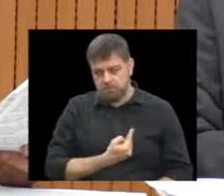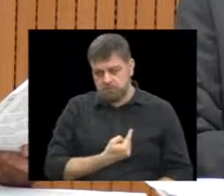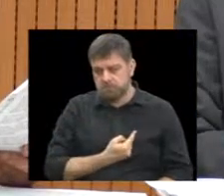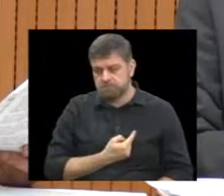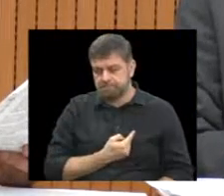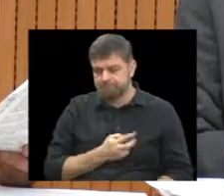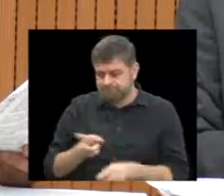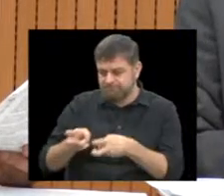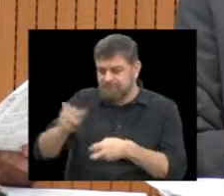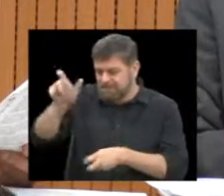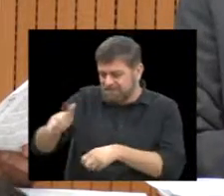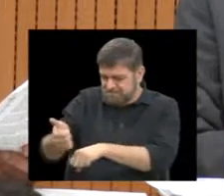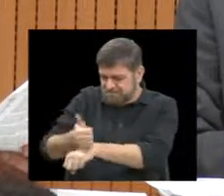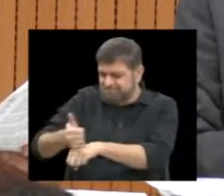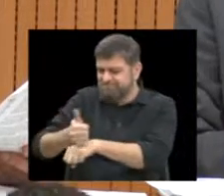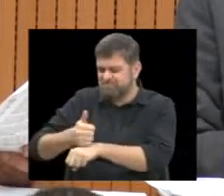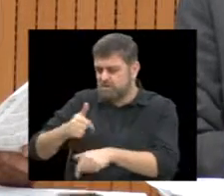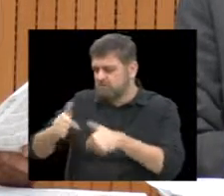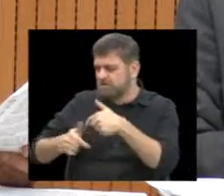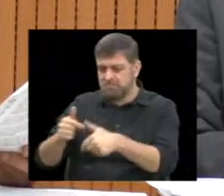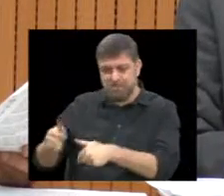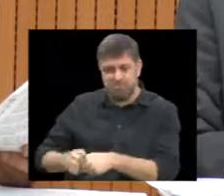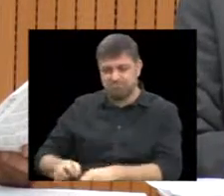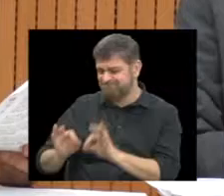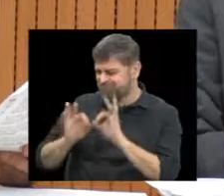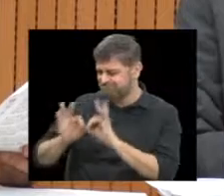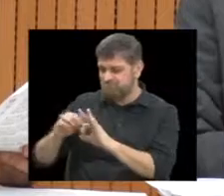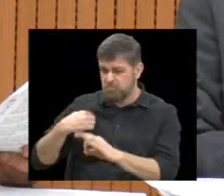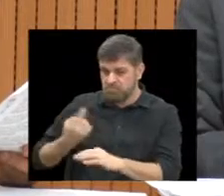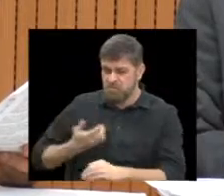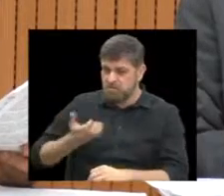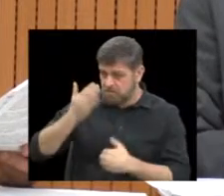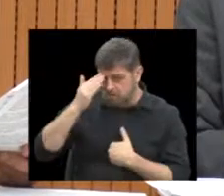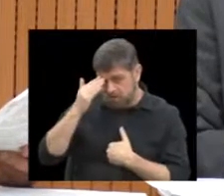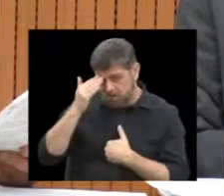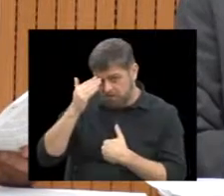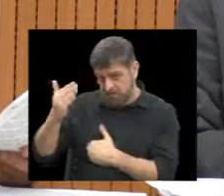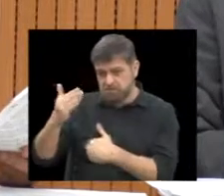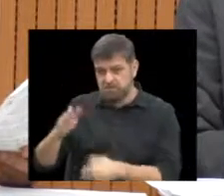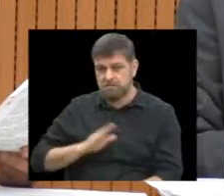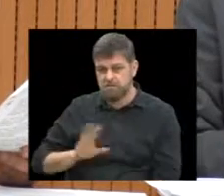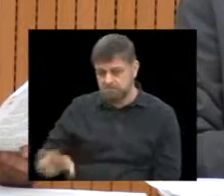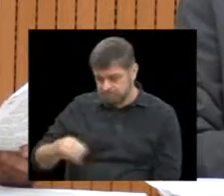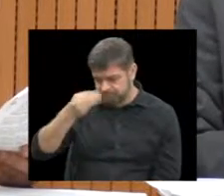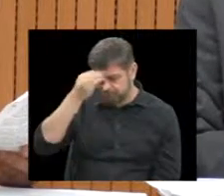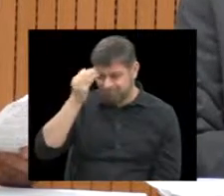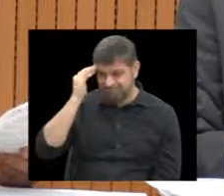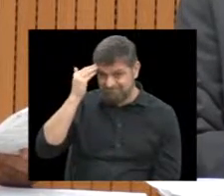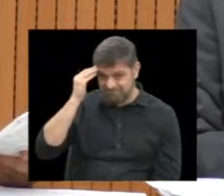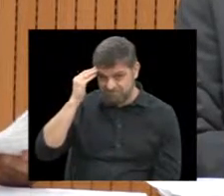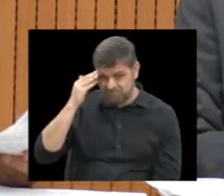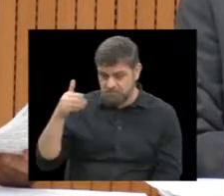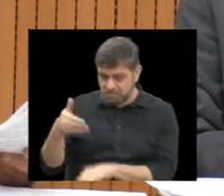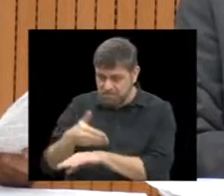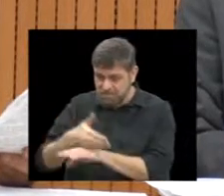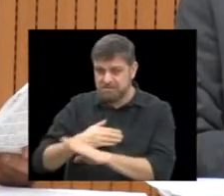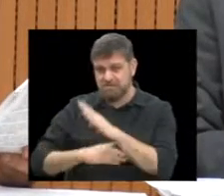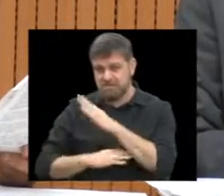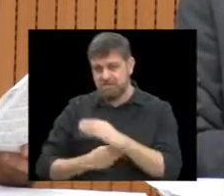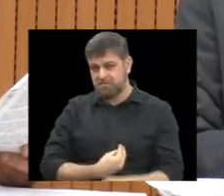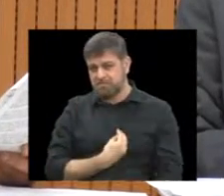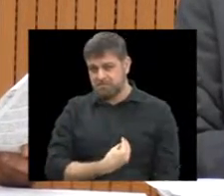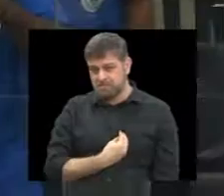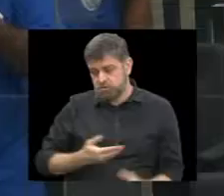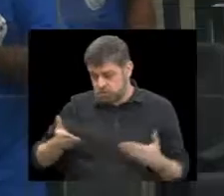reconhecer esse trabalho de vocês. Então, mais uma vez, agradecer o carinho, o entendimento de vocês e a participação de vocês aqui